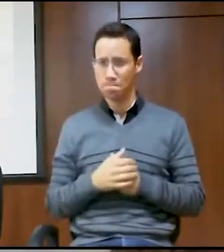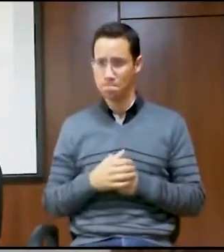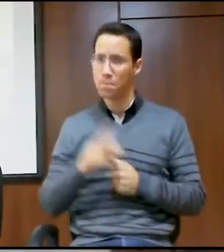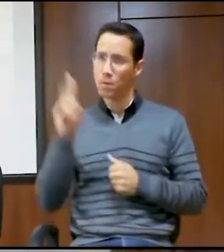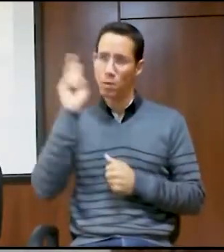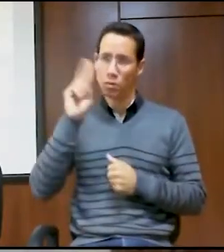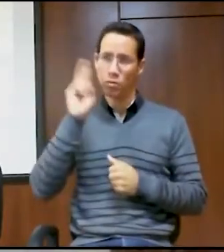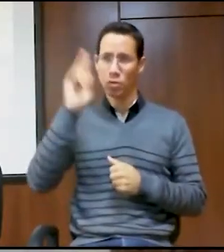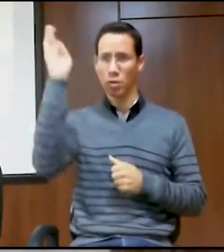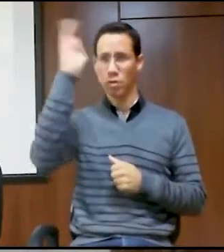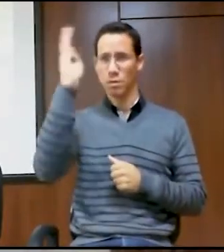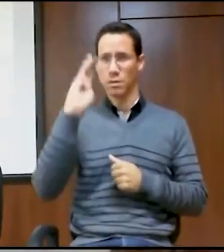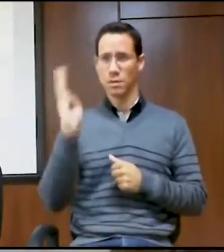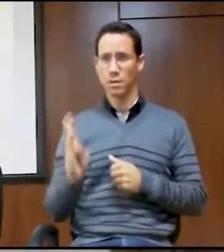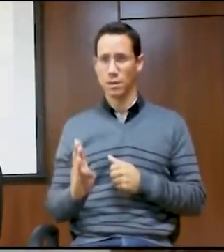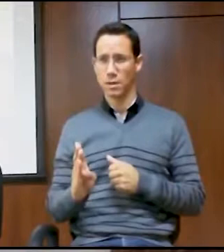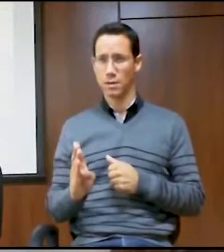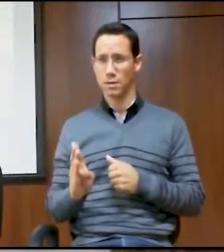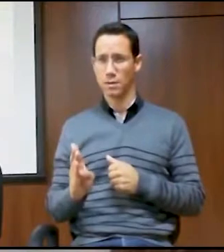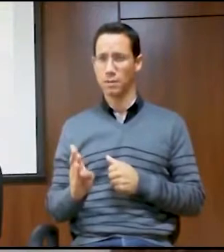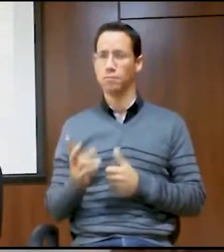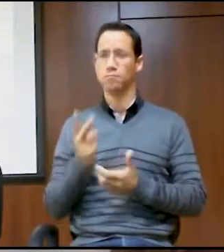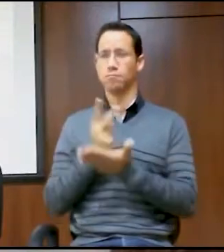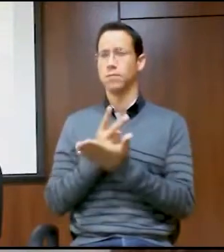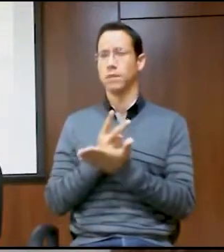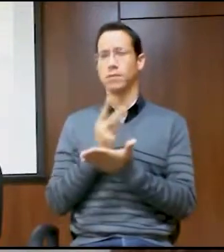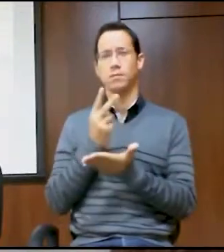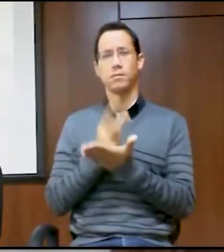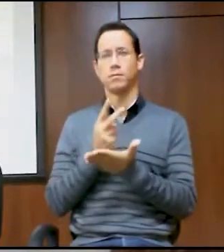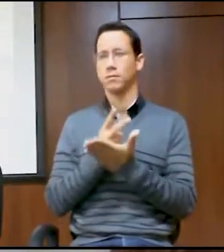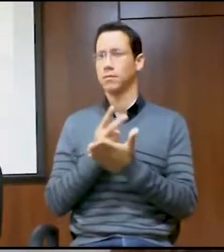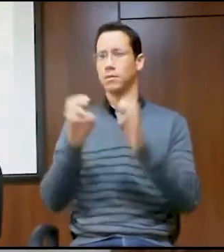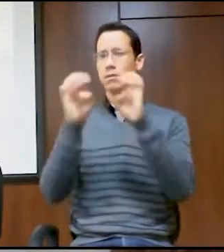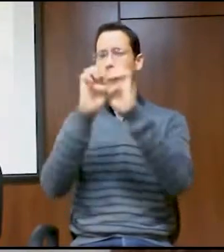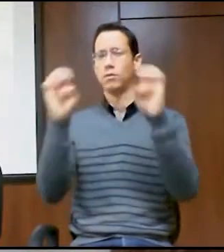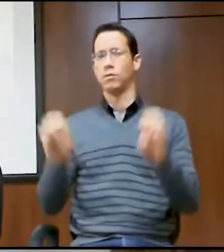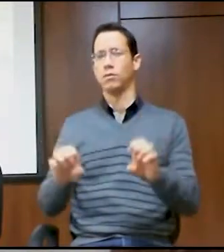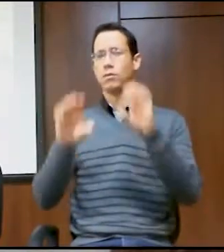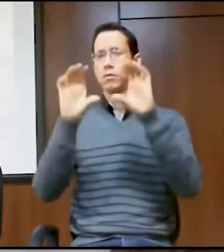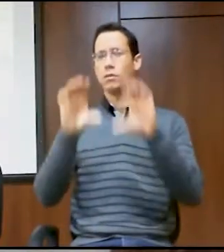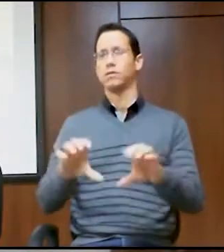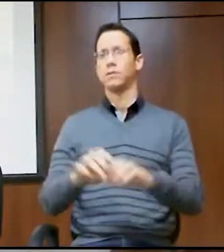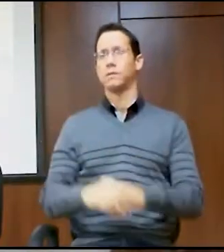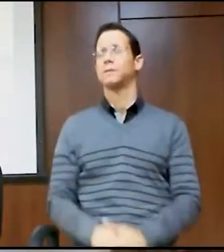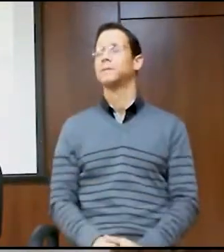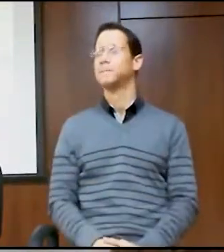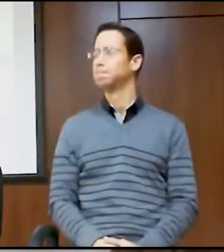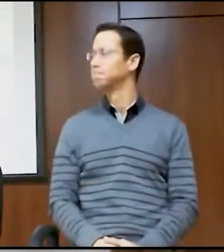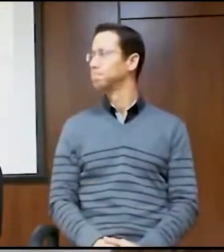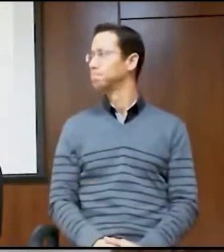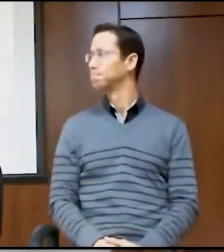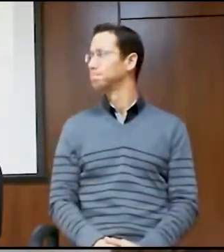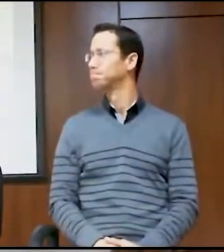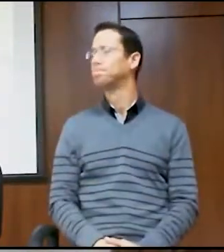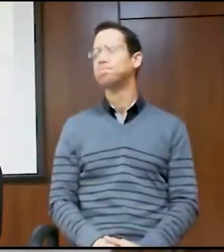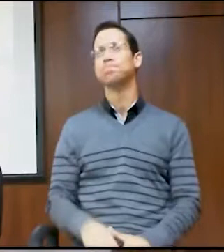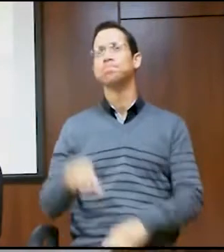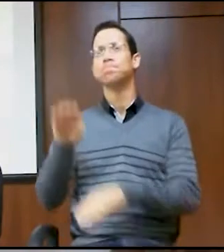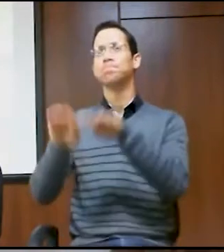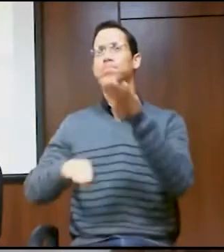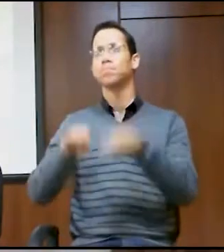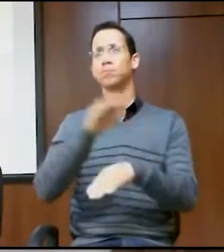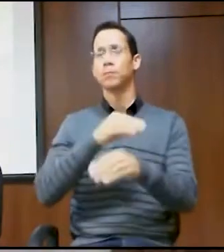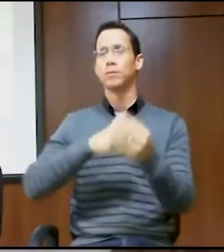história brasileira, né, ela se mantém, por isso ela é estrutural, né? E ela é estrutural, a desigualdade, combinada